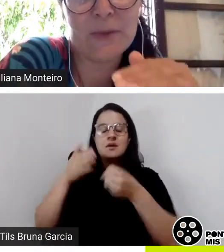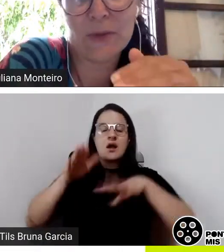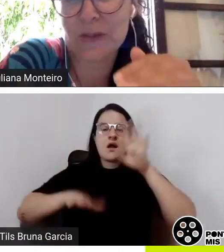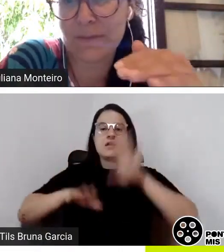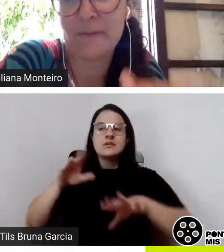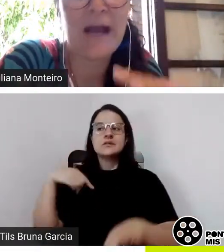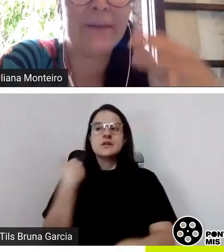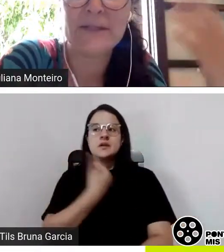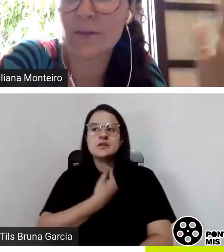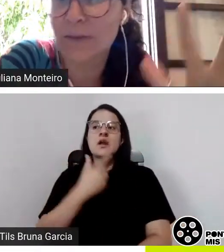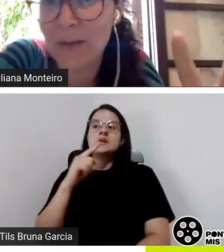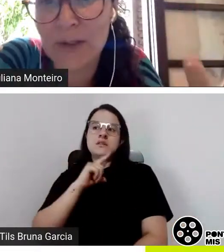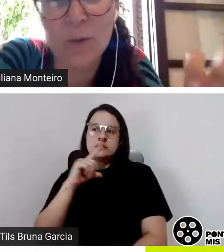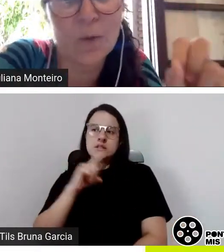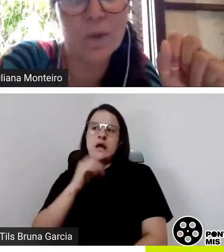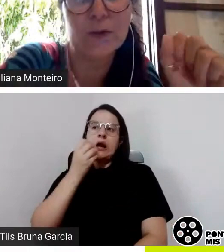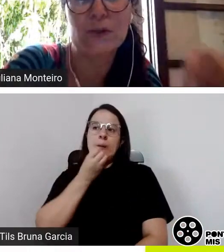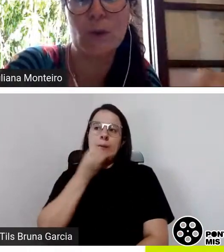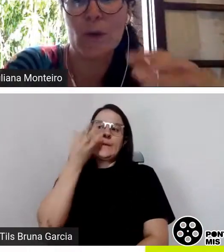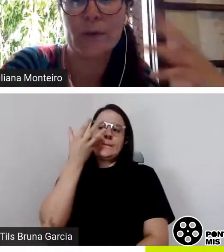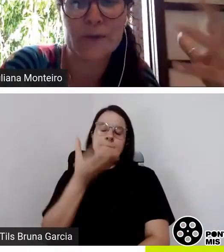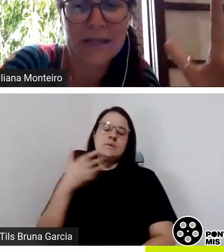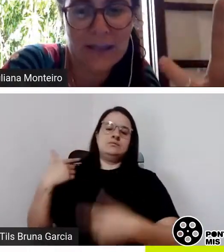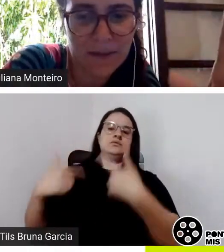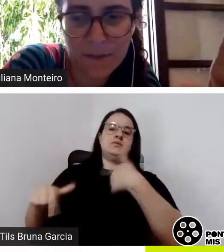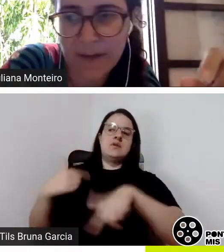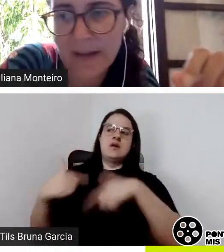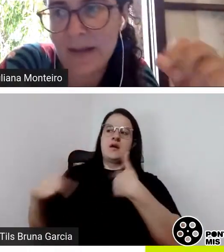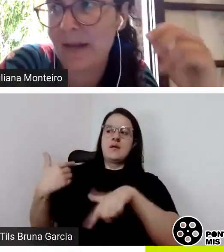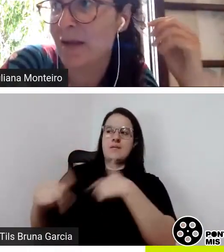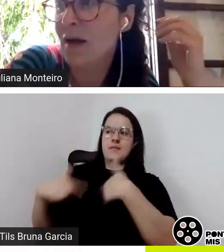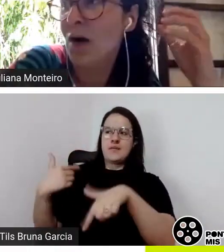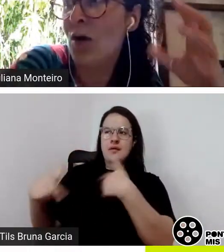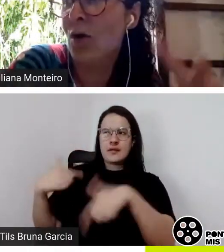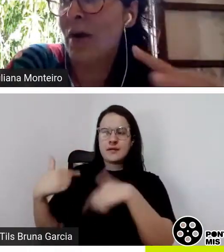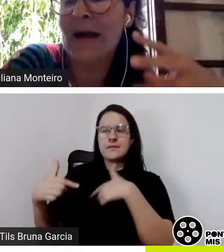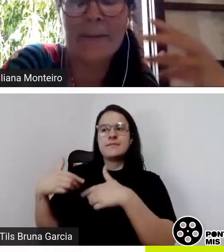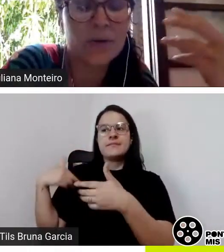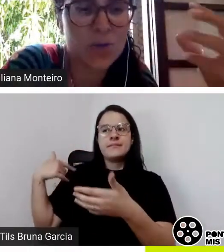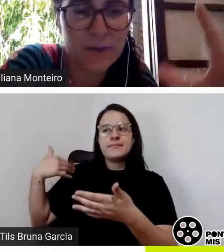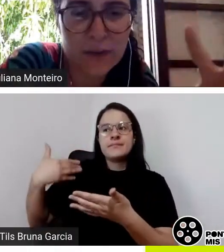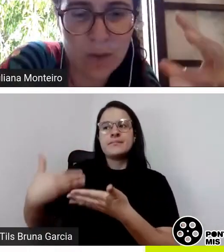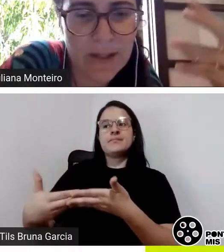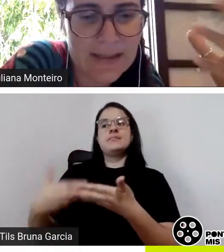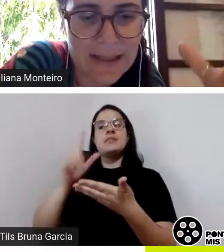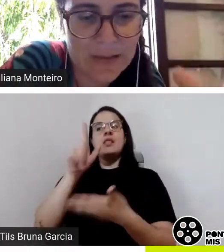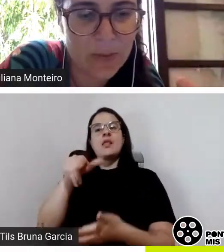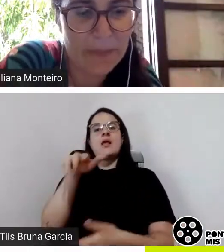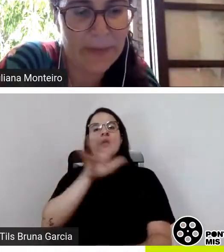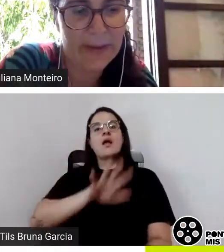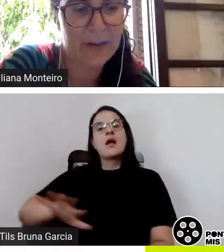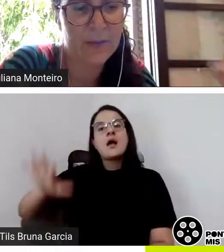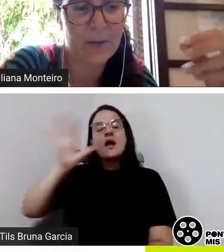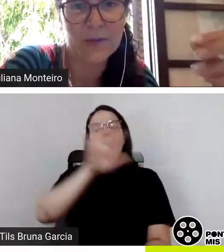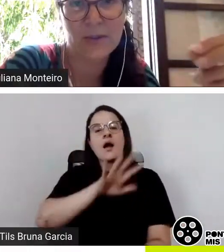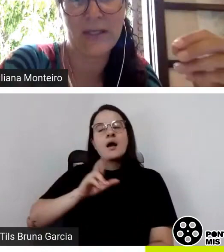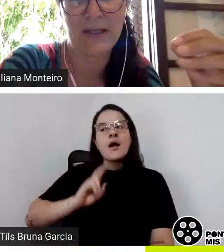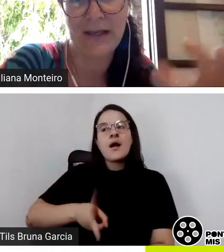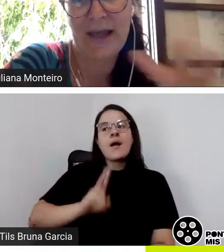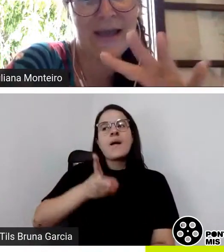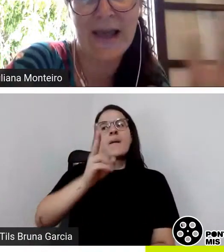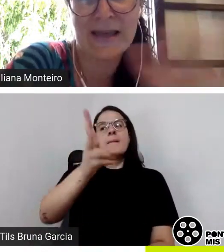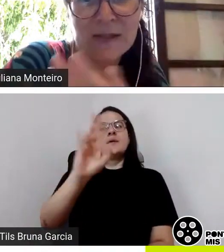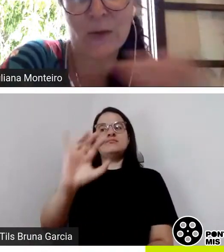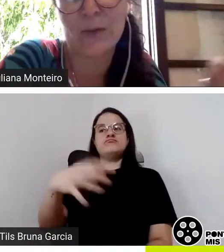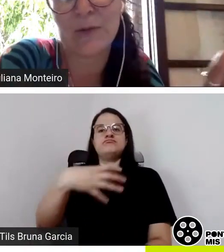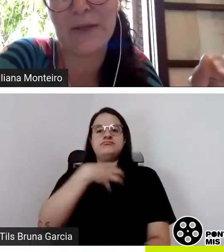às vezes encontra muitas pessoas, mas eu não tenho recurso, ou eu não sei escrever, ou é muito difícil colocar as